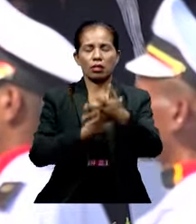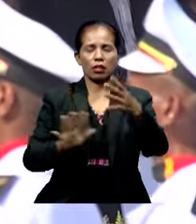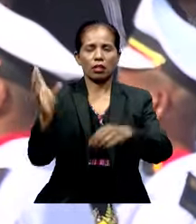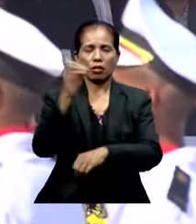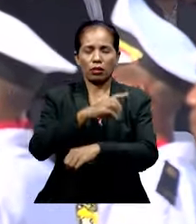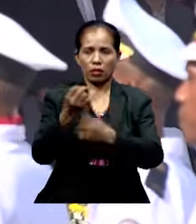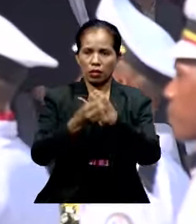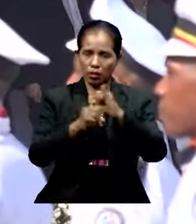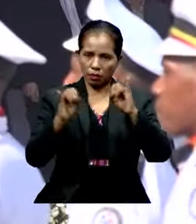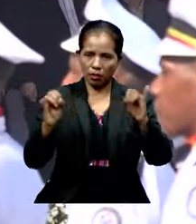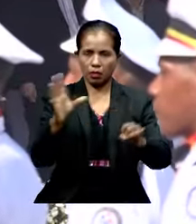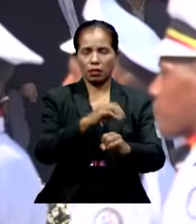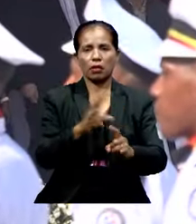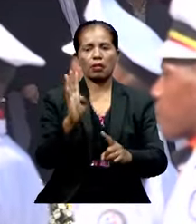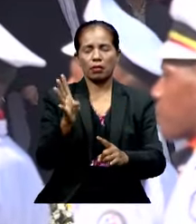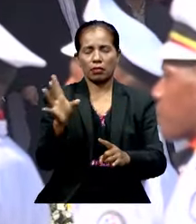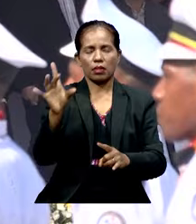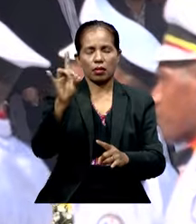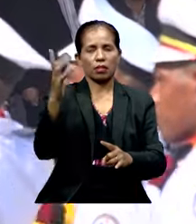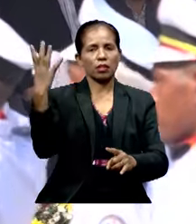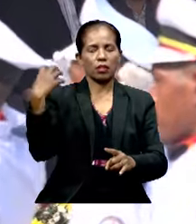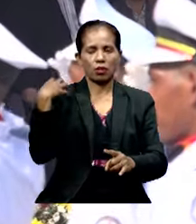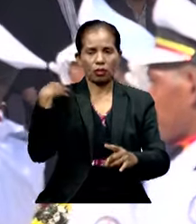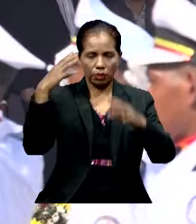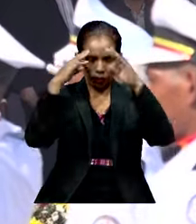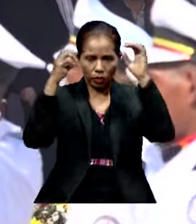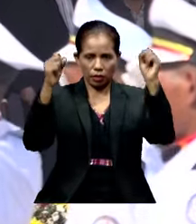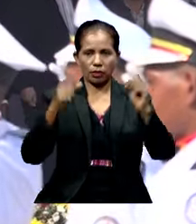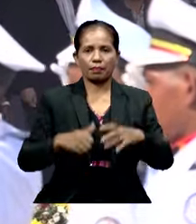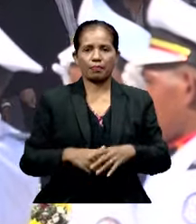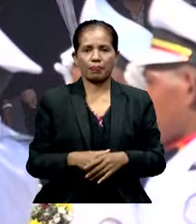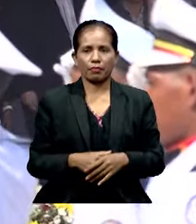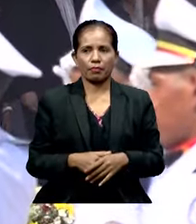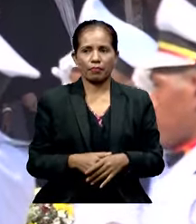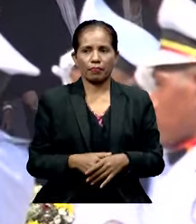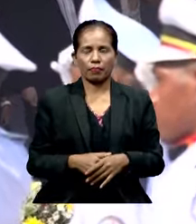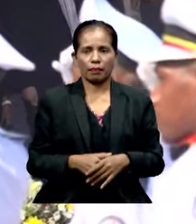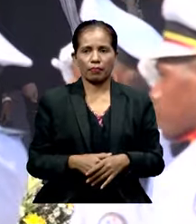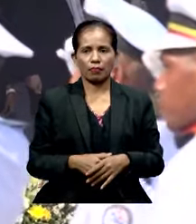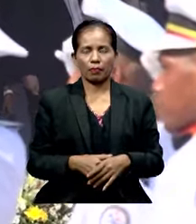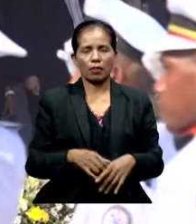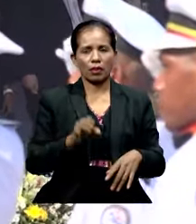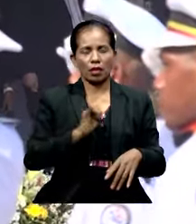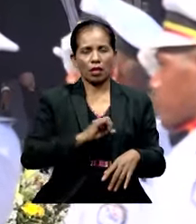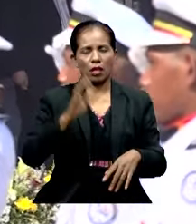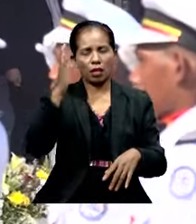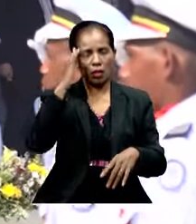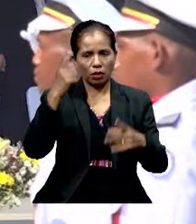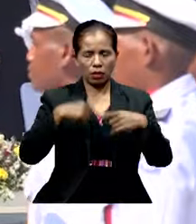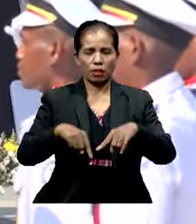proklamasan independensia, bedala hatnu resimbalu iha palasio Presidente Dili. Hau Hanoin, Irané Filahikas,